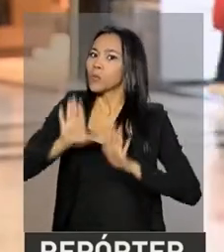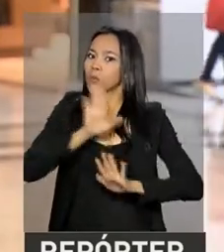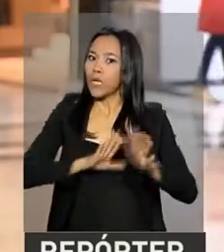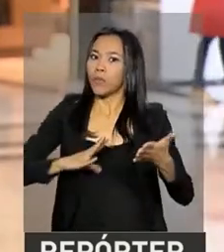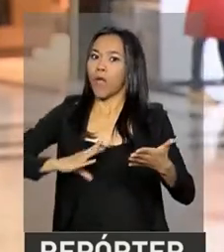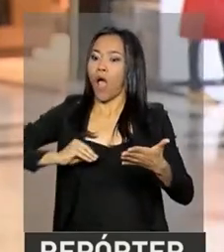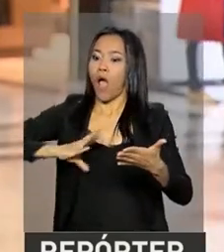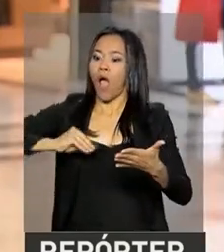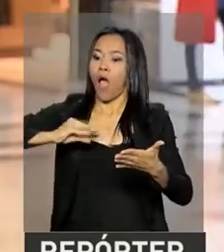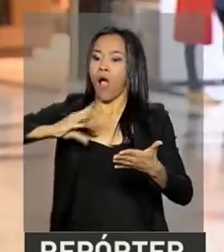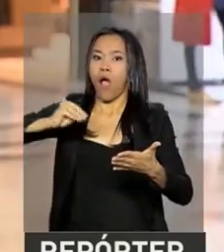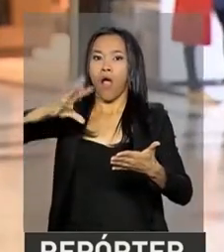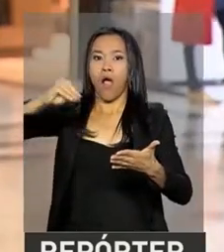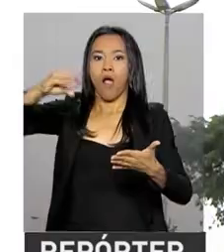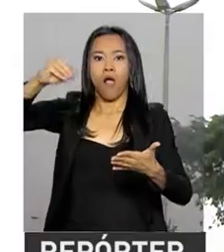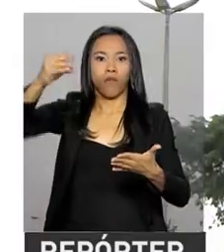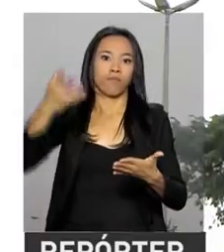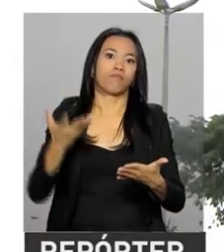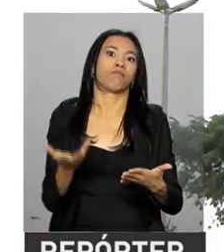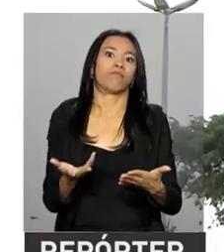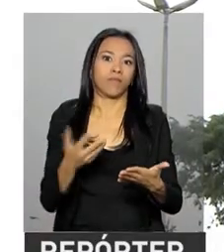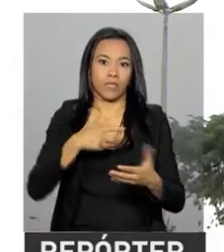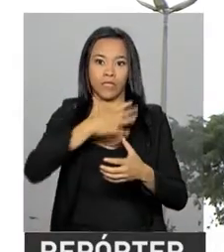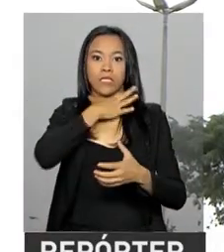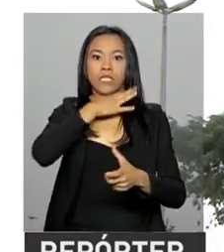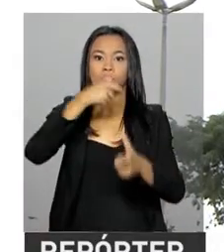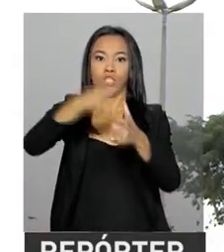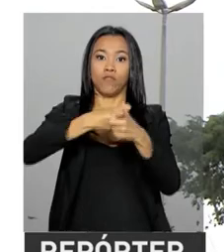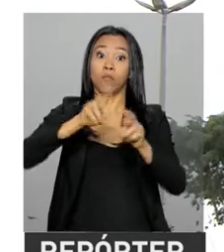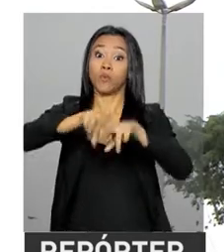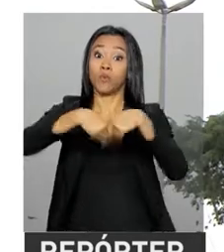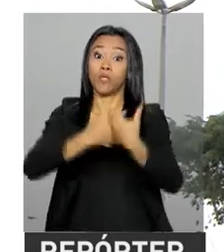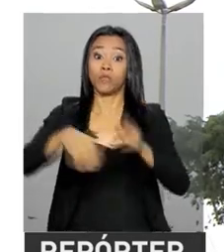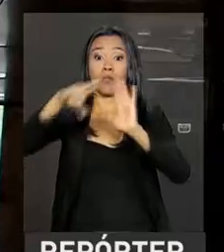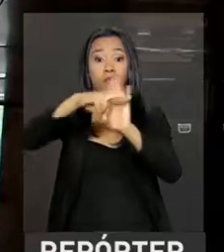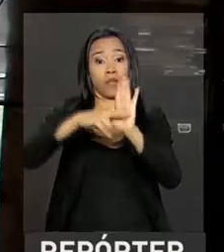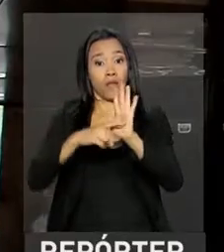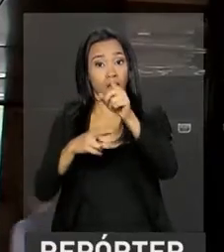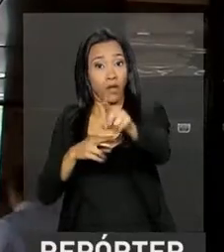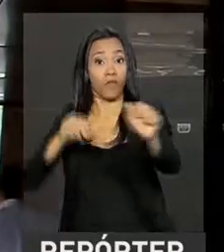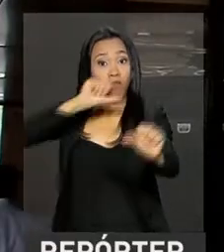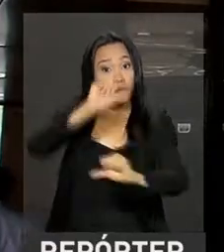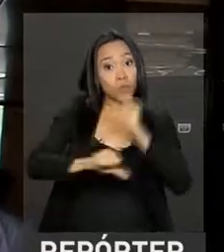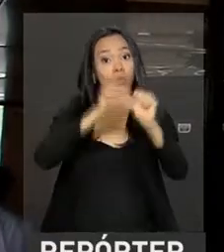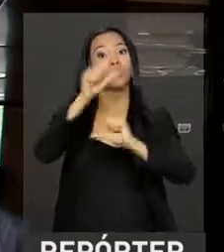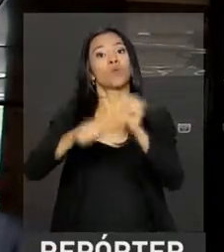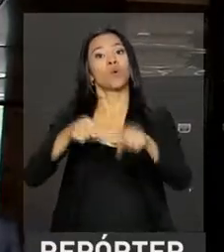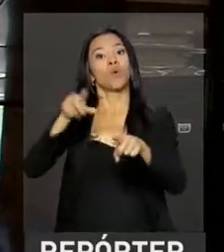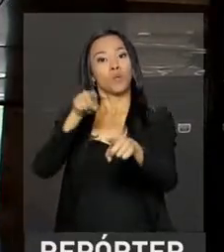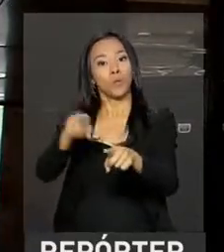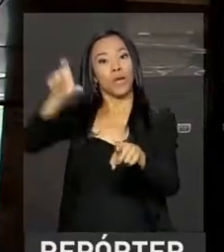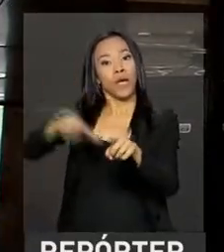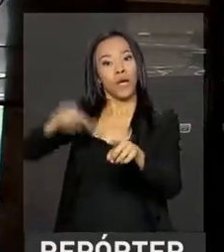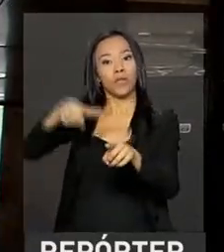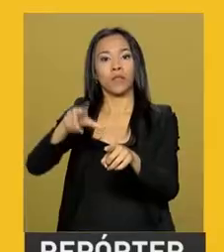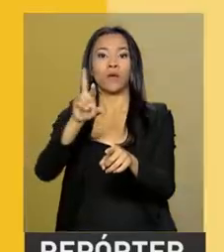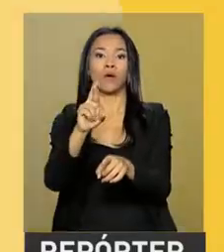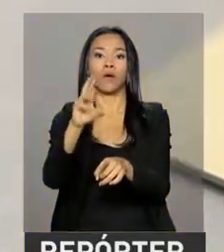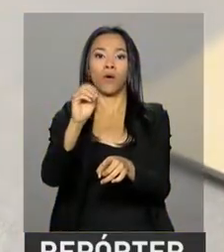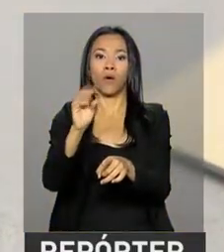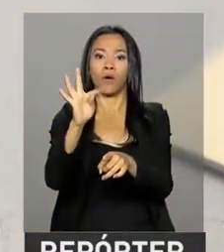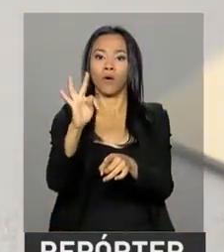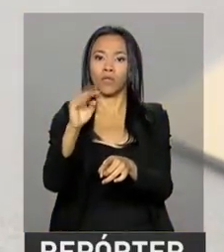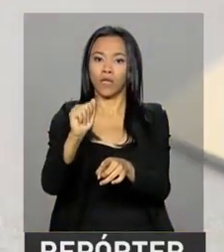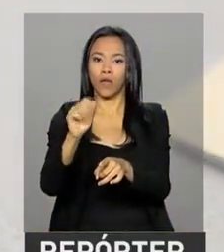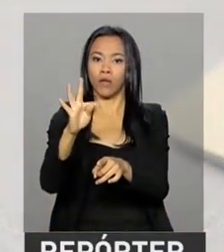aumentando sem parar foi por isso que as regras do rotativo foram alteradas pelo banco central neste ano